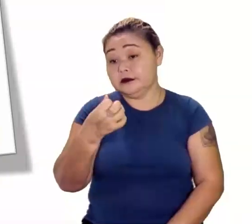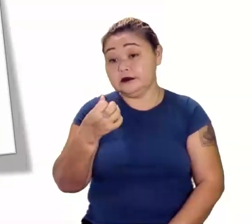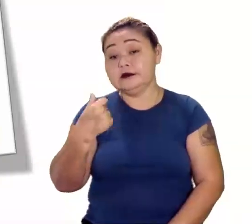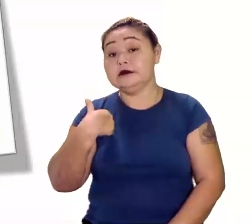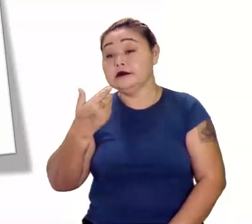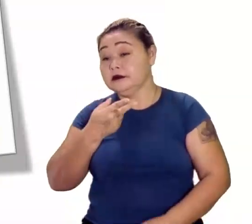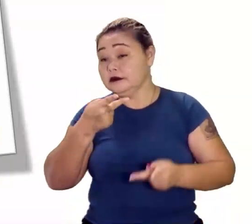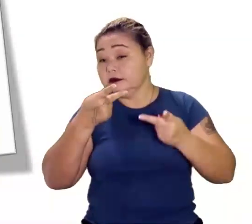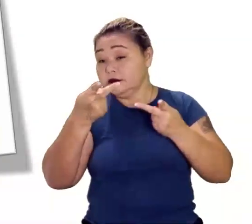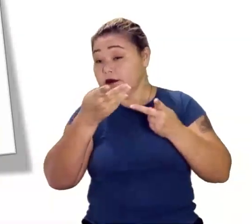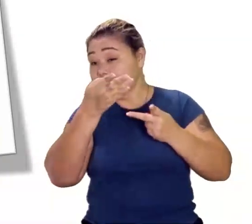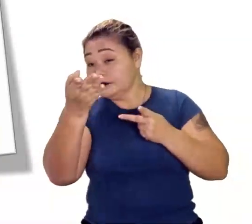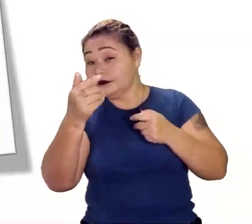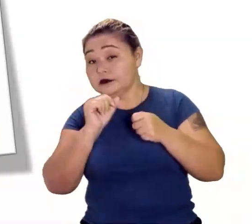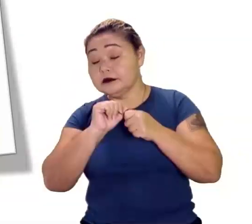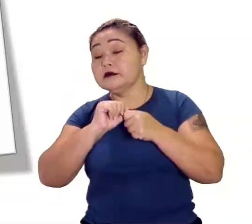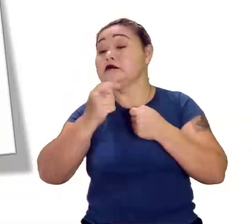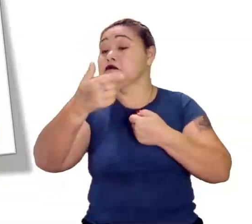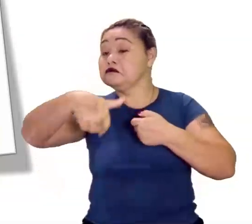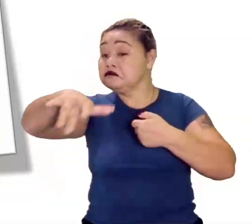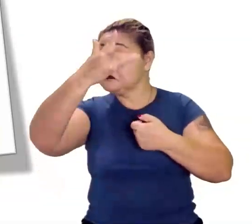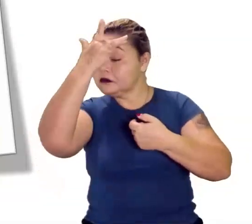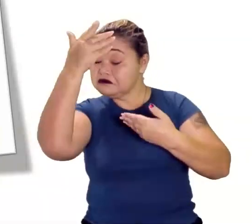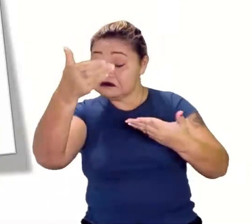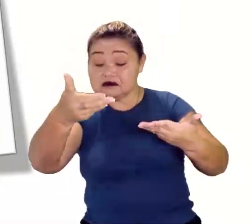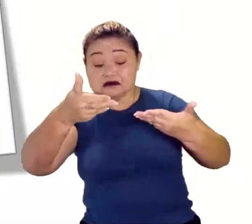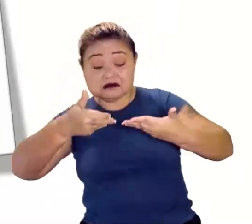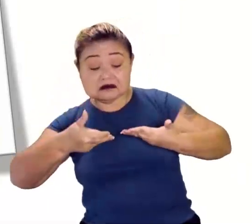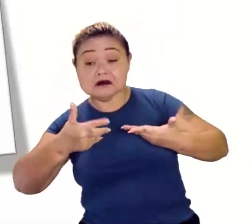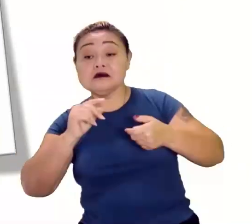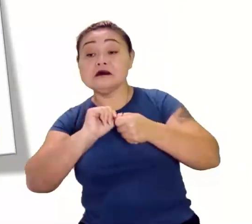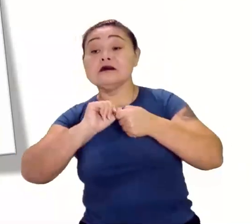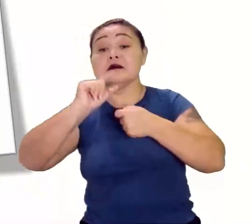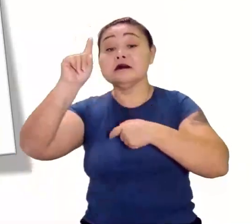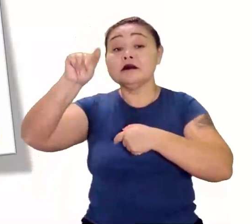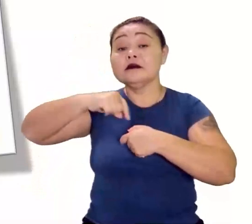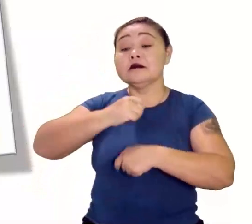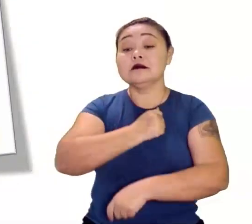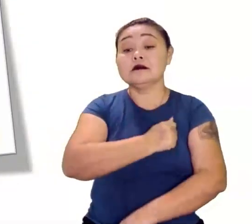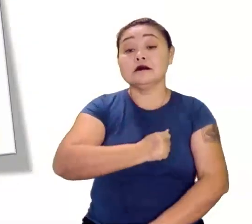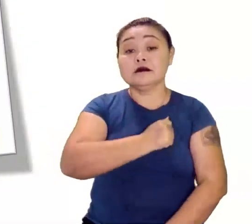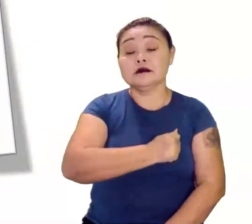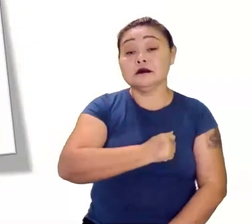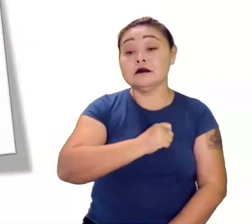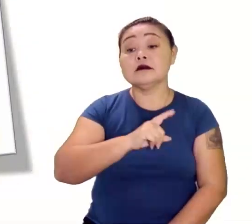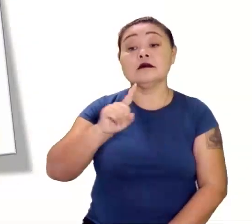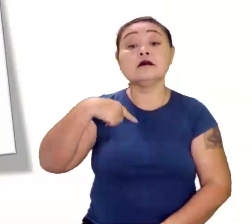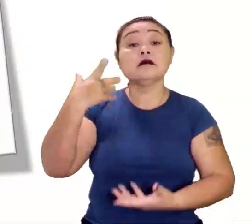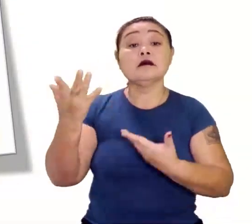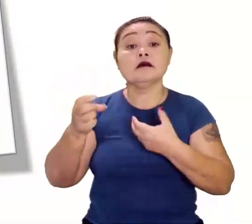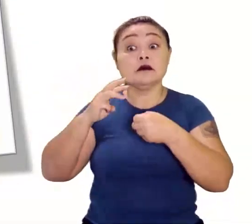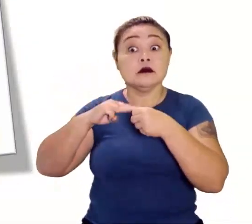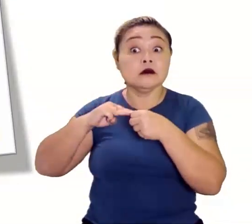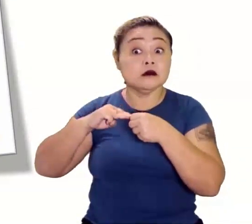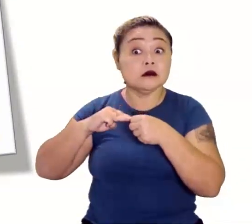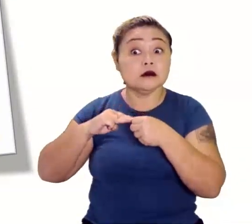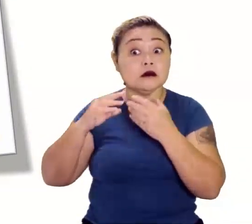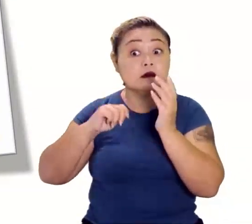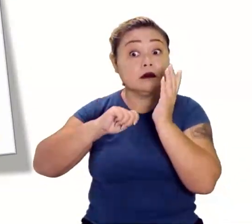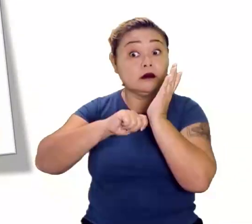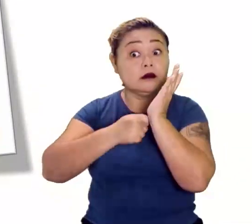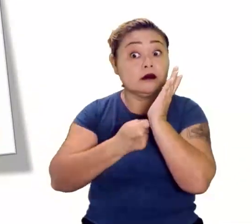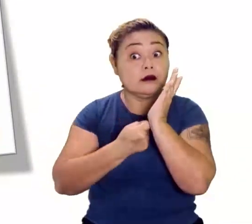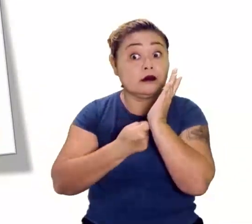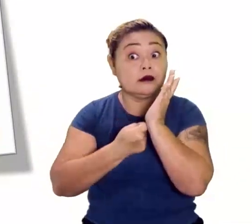uma passeada nessa escola, fui muito bem recebida, então tenho saudades, né? Quem sabe a gente... É em qual município? Segredo.